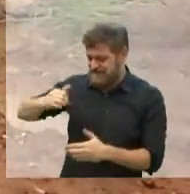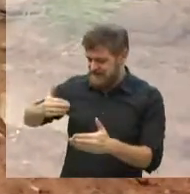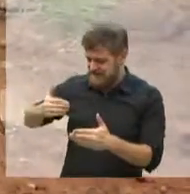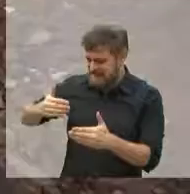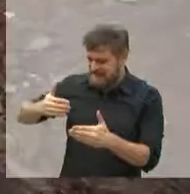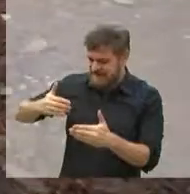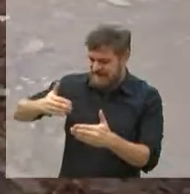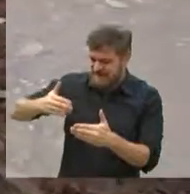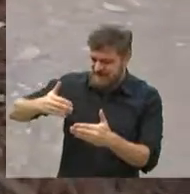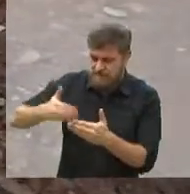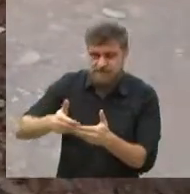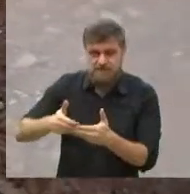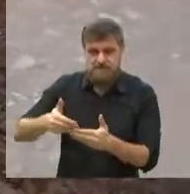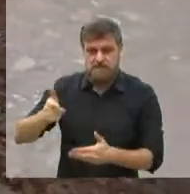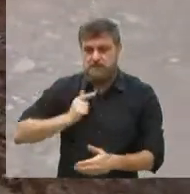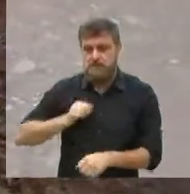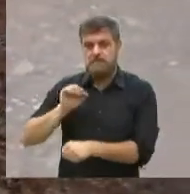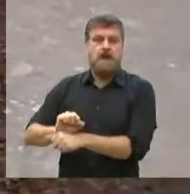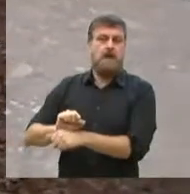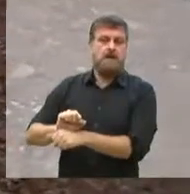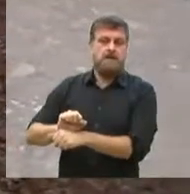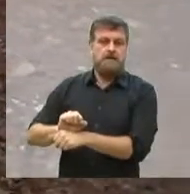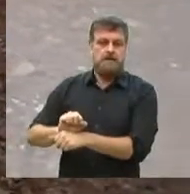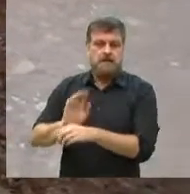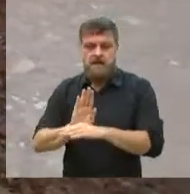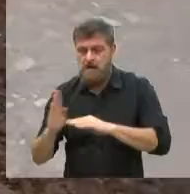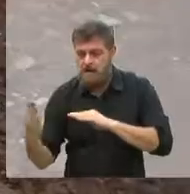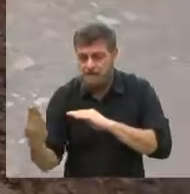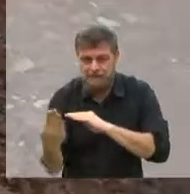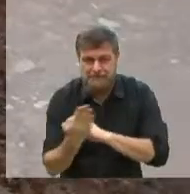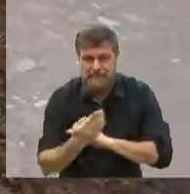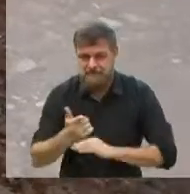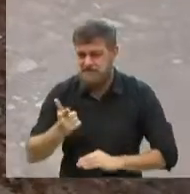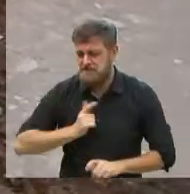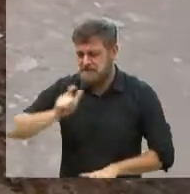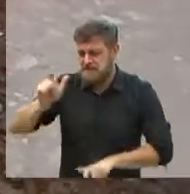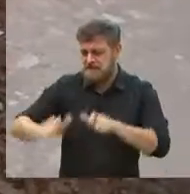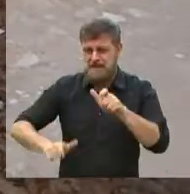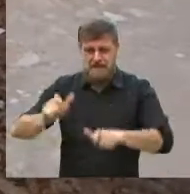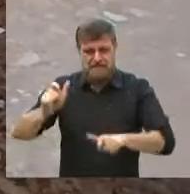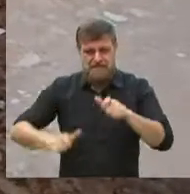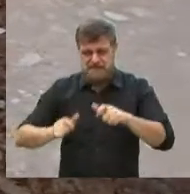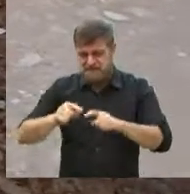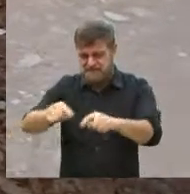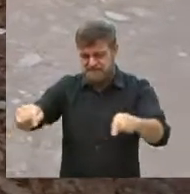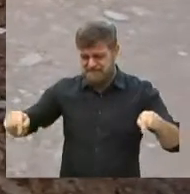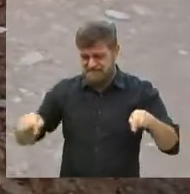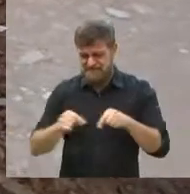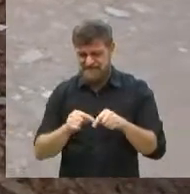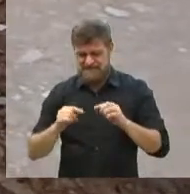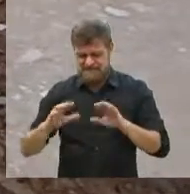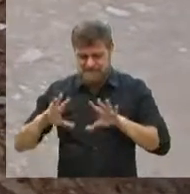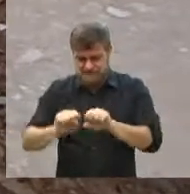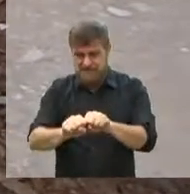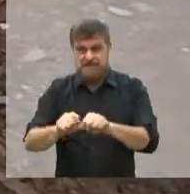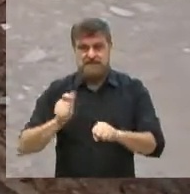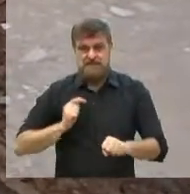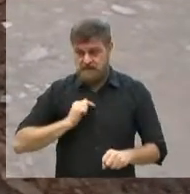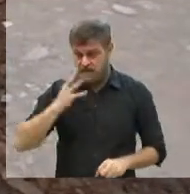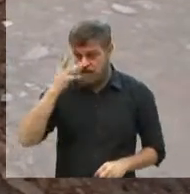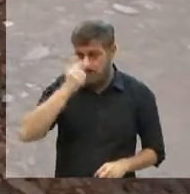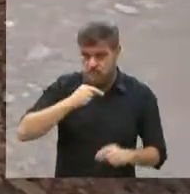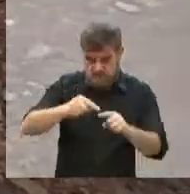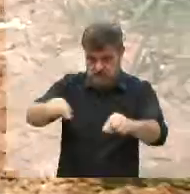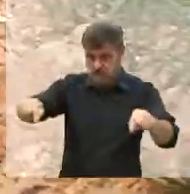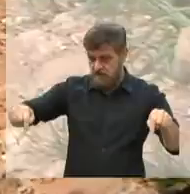para cá foi uma estagnação. Um bairro com uma quantidade enorme de lotes, era um bairro, é a coisa mais linda do mundo,